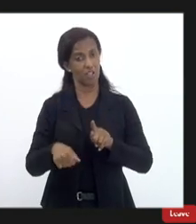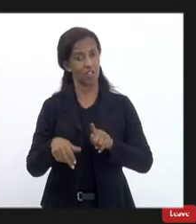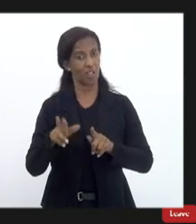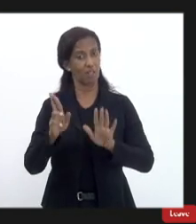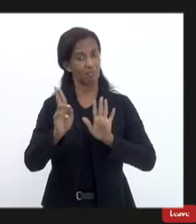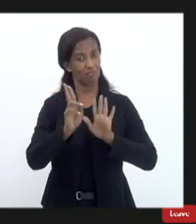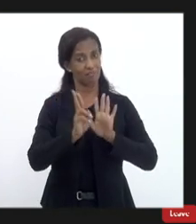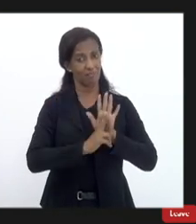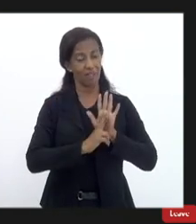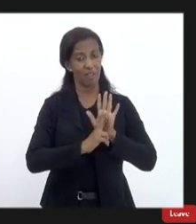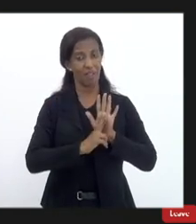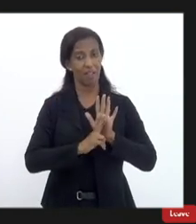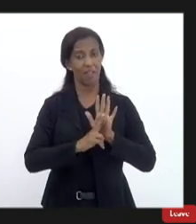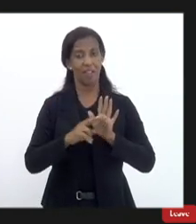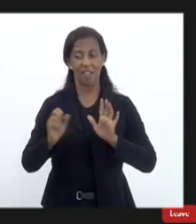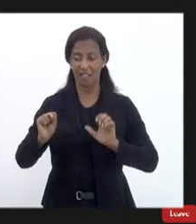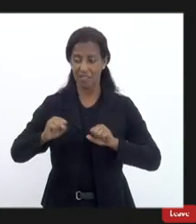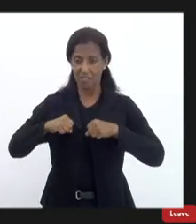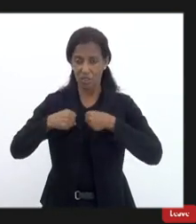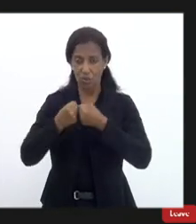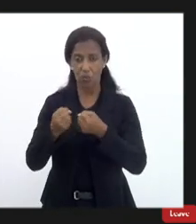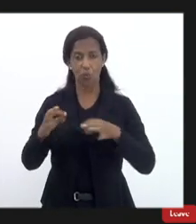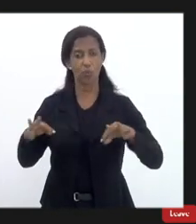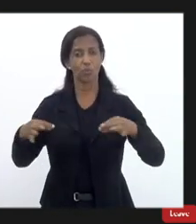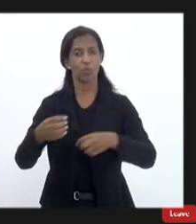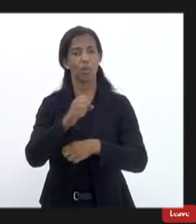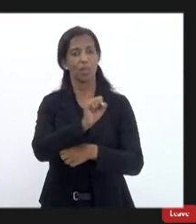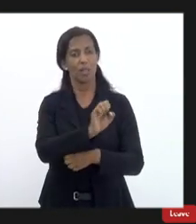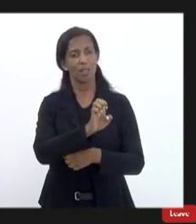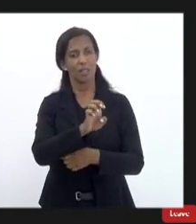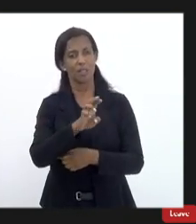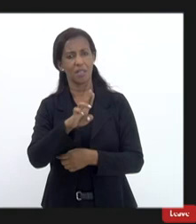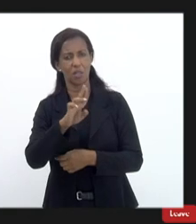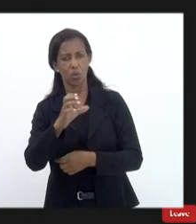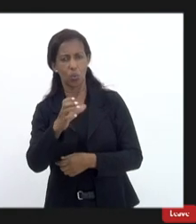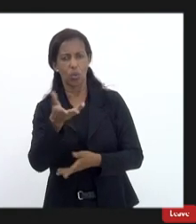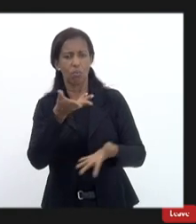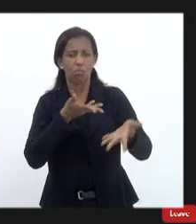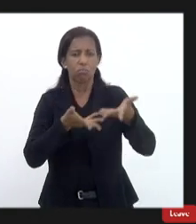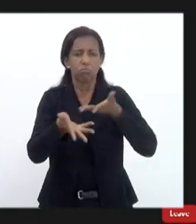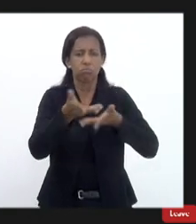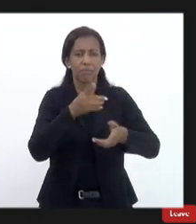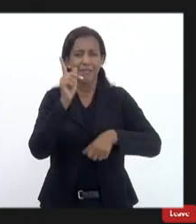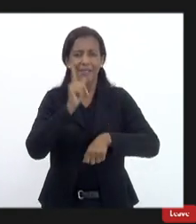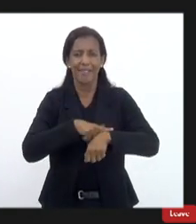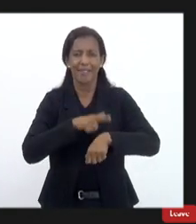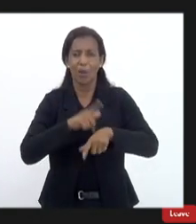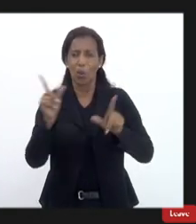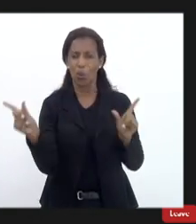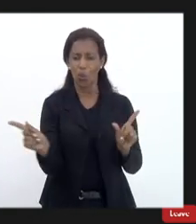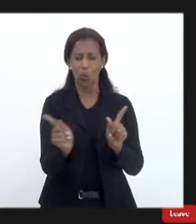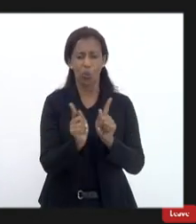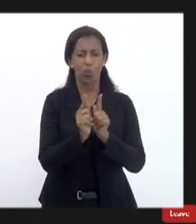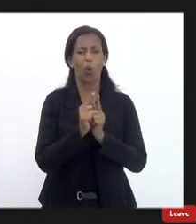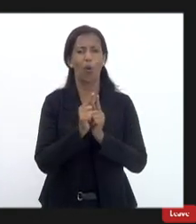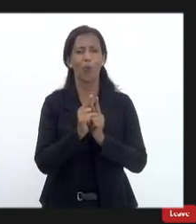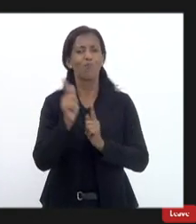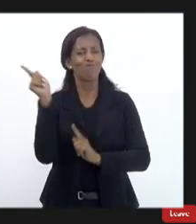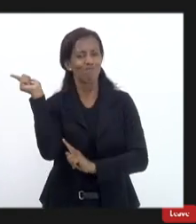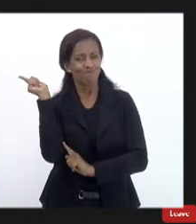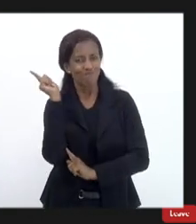registrado esse empenho que toda a equipe da Secretaria de Educação vem fazendo para, num curto espaço de tempo,